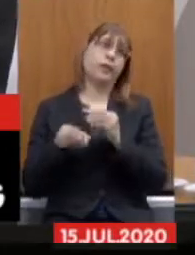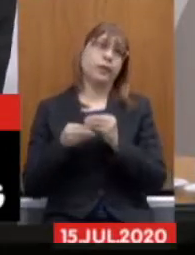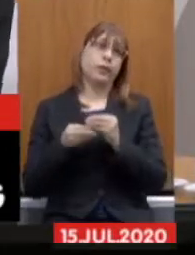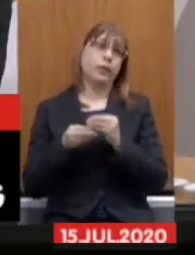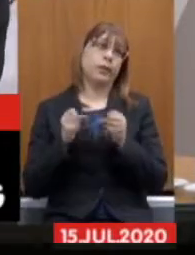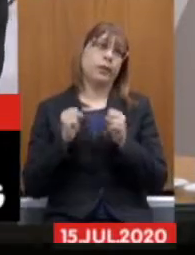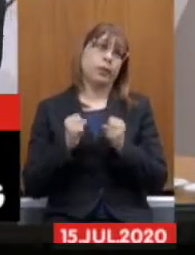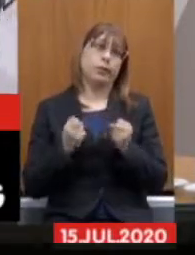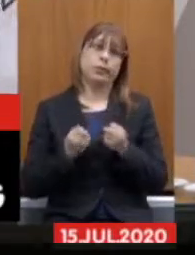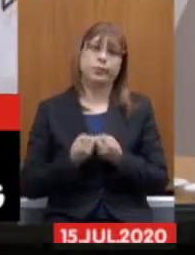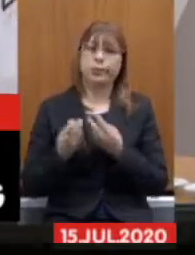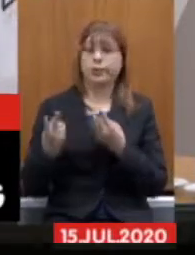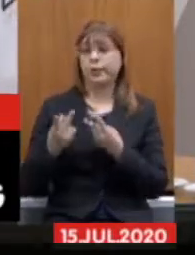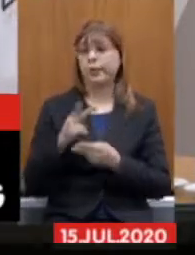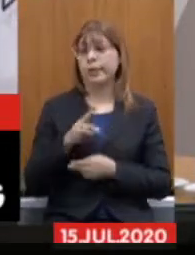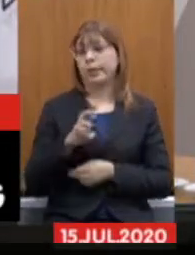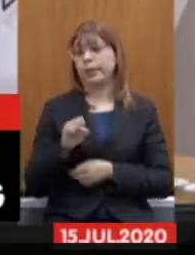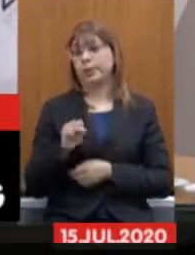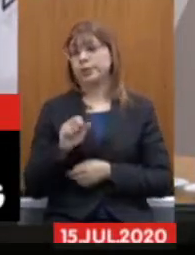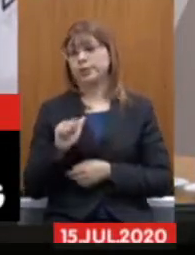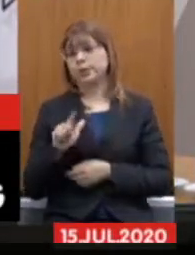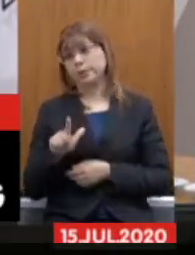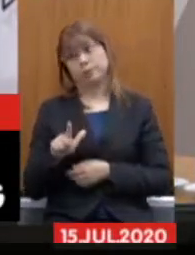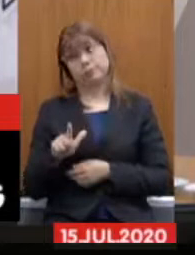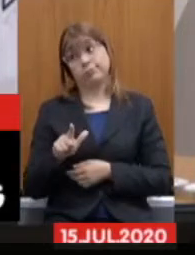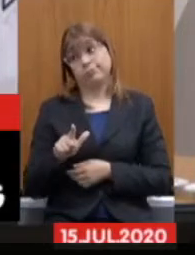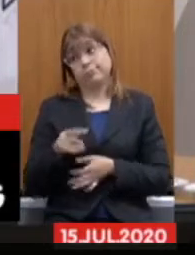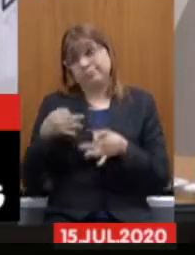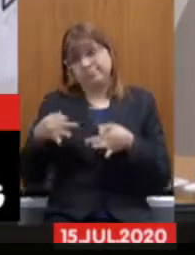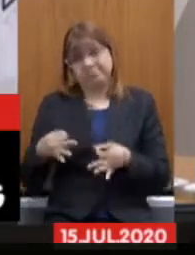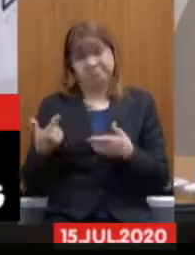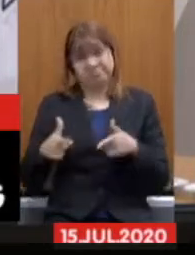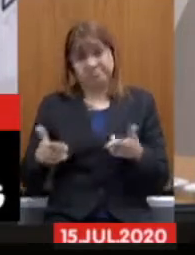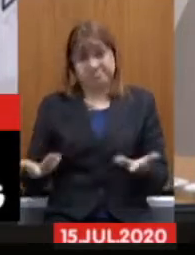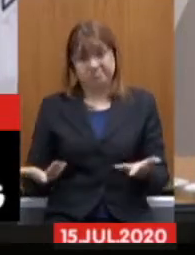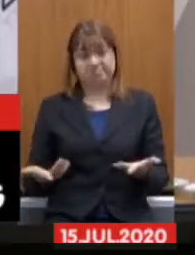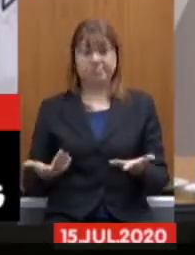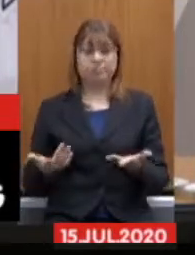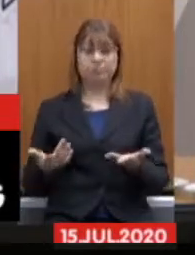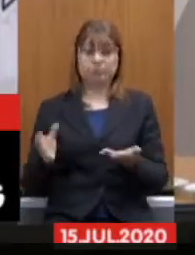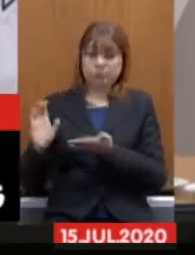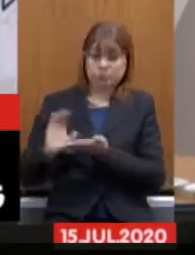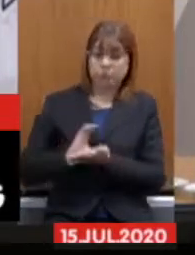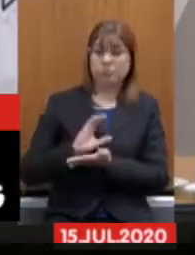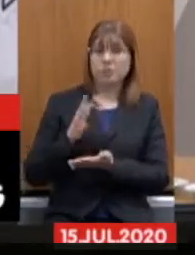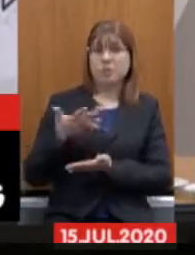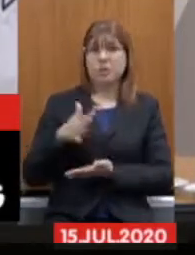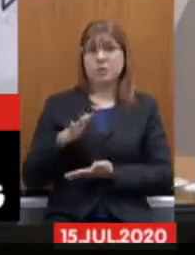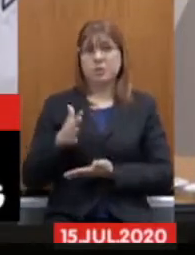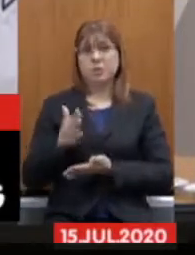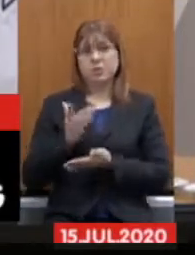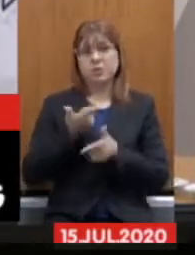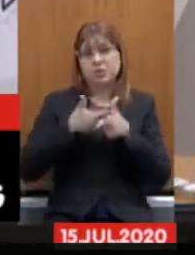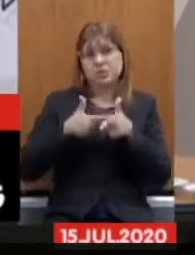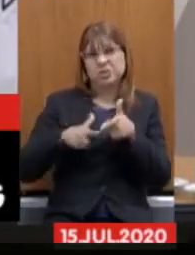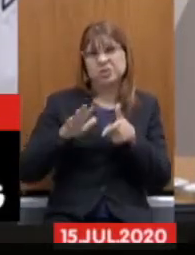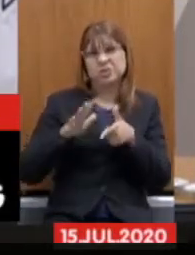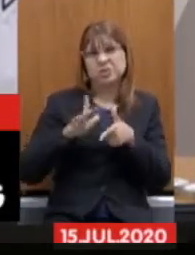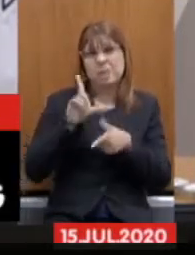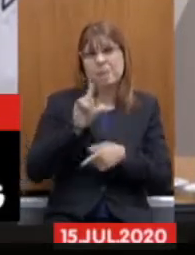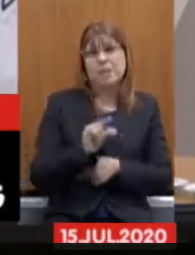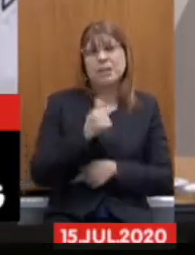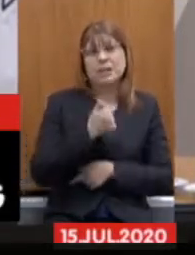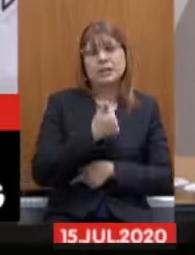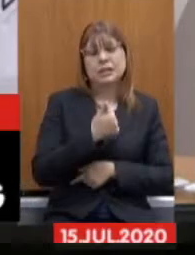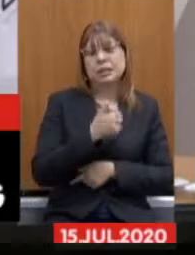venda de pressao coisa linda em certa né é vamos receber em média se dividir esse diretamente 50